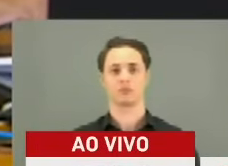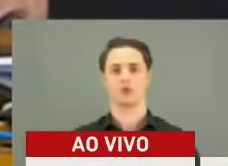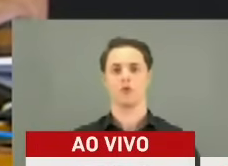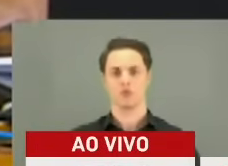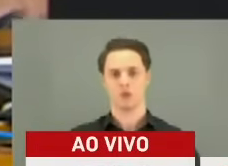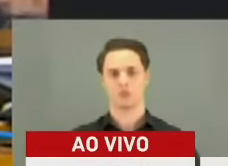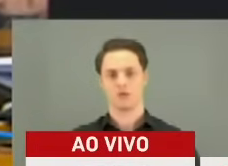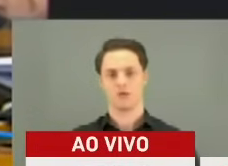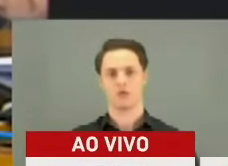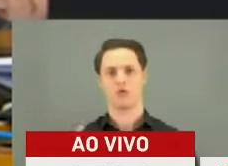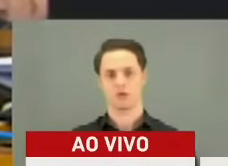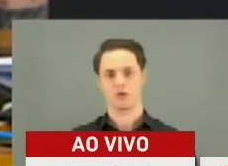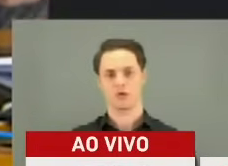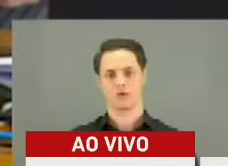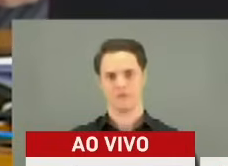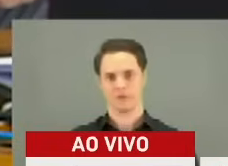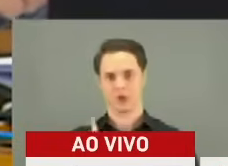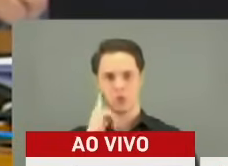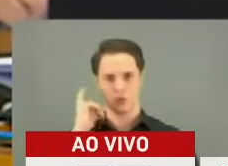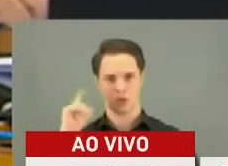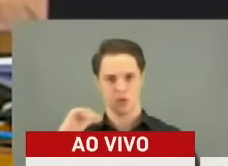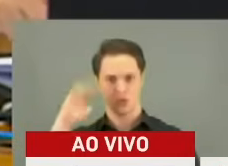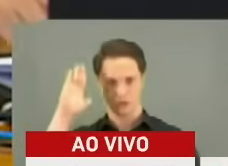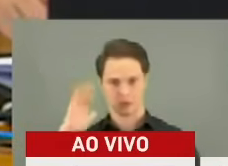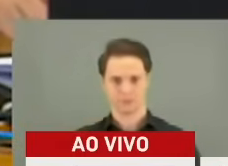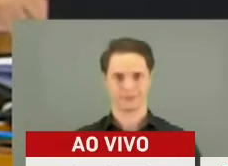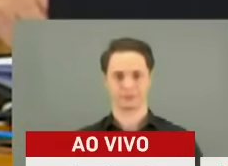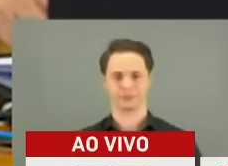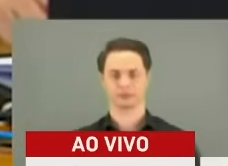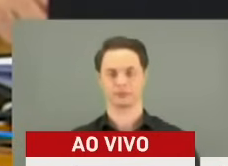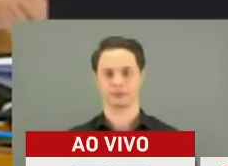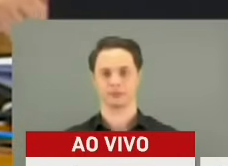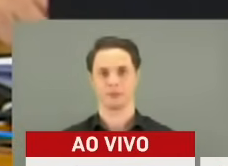Volta, por favor, e se puder aumentar o som, por gentileza.